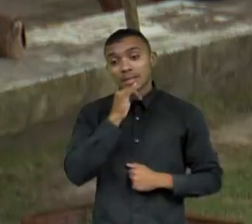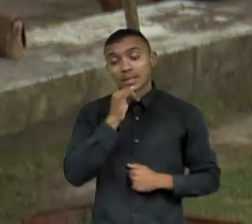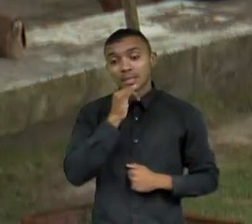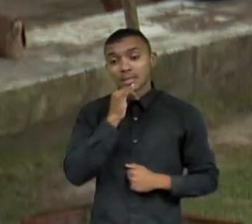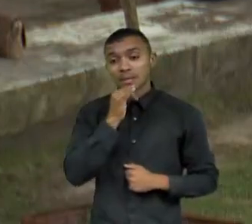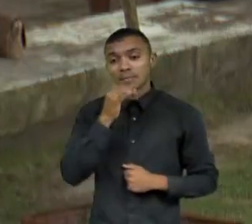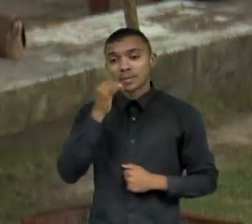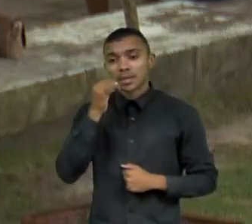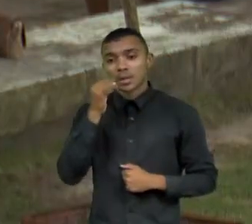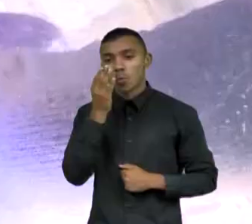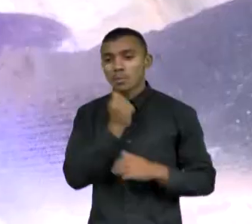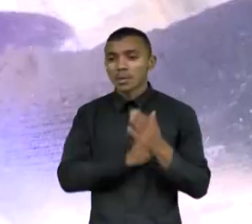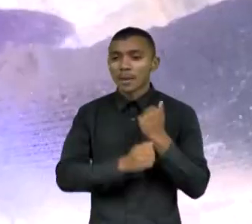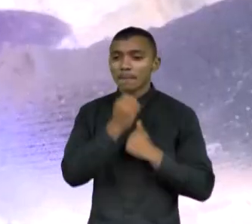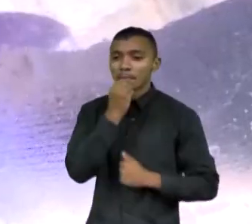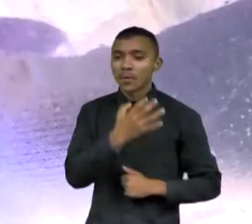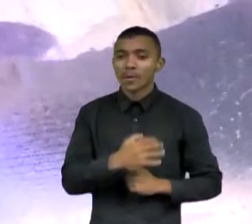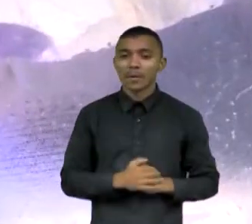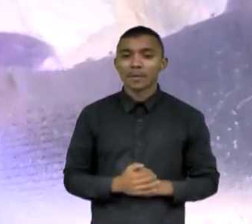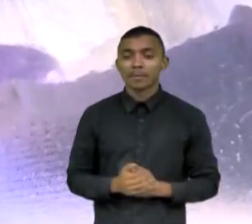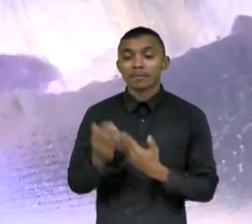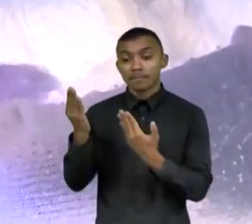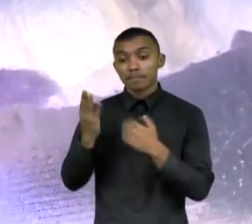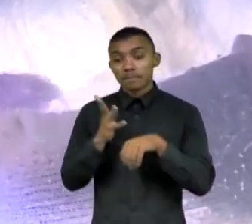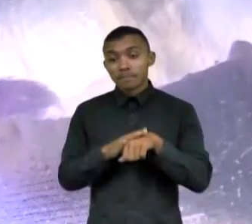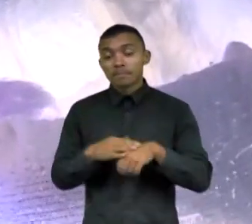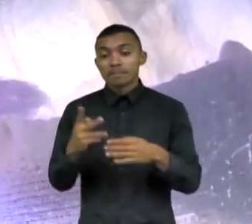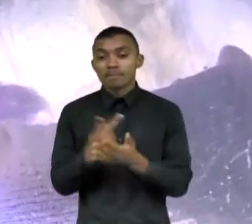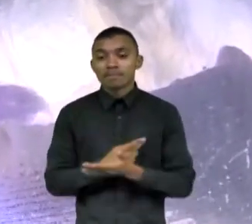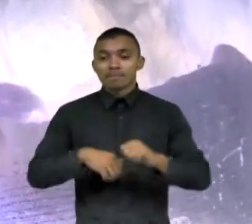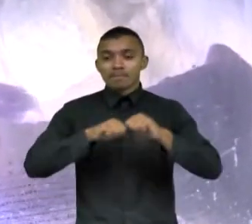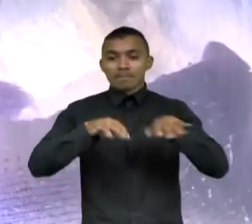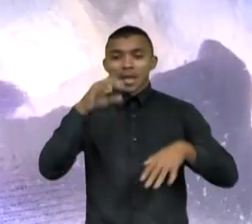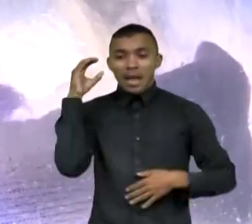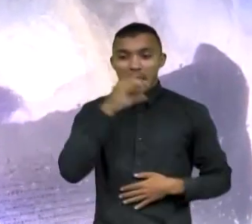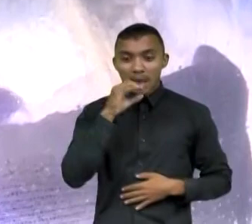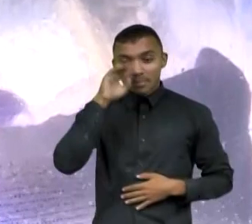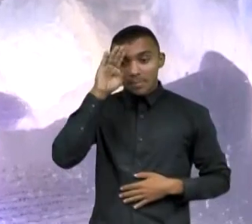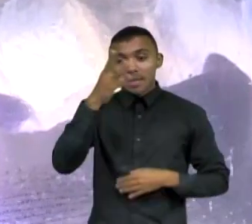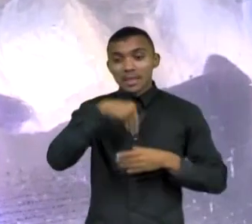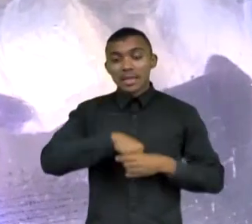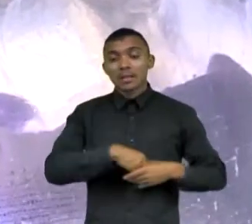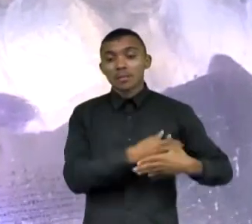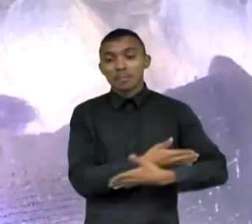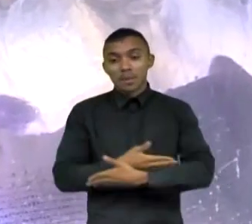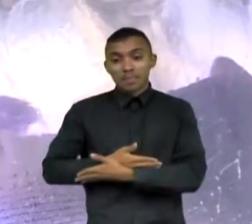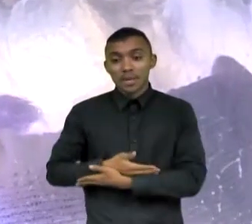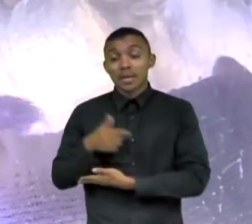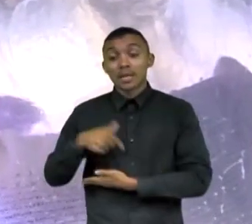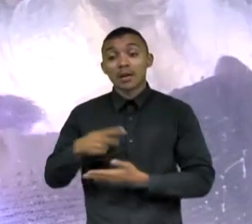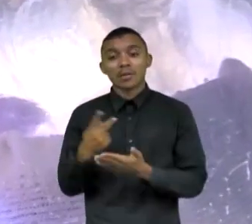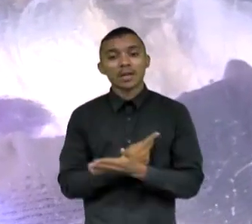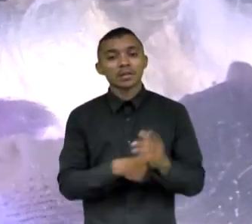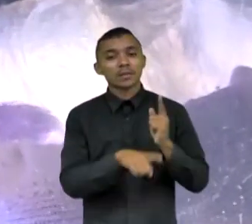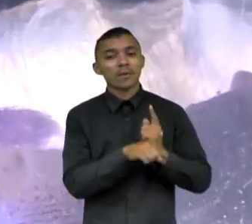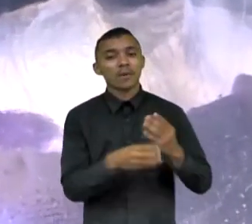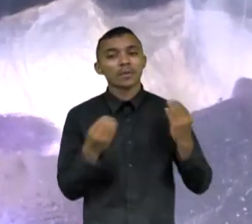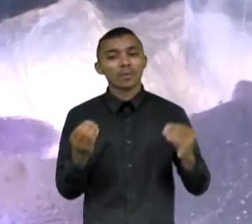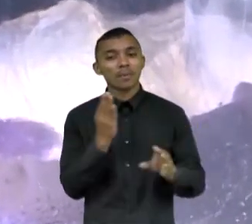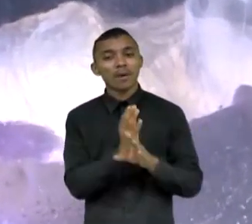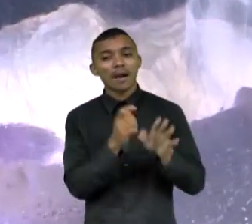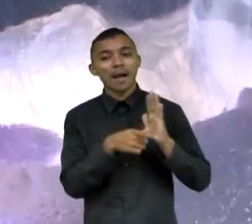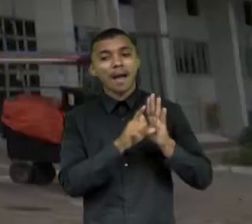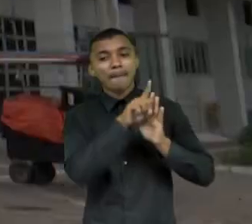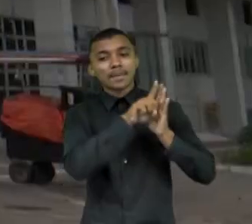monoinsaturadas, poliinsaturadas. A fibrose cística se manifesta cedo, ainda em bebês. A doença pode ser identificada a partir do teste